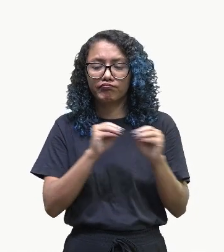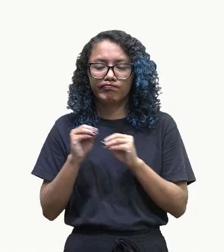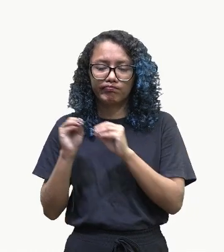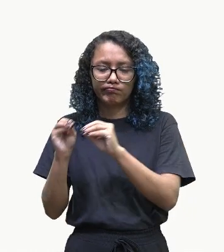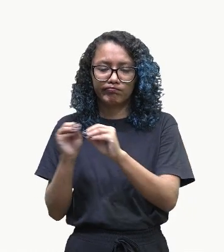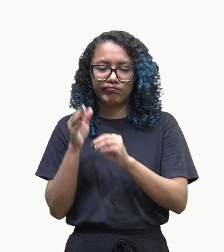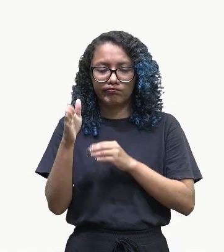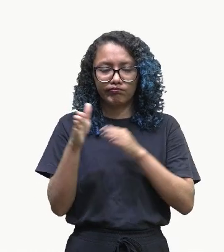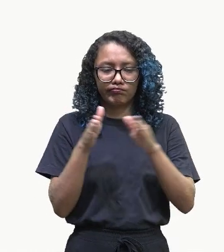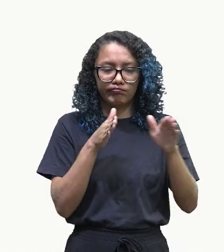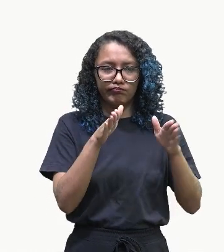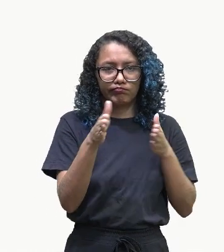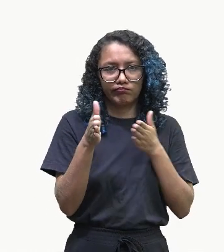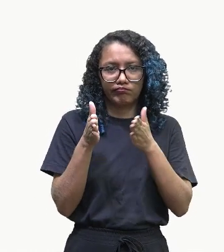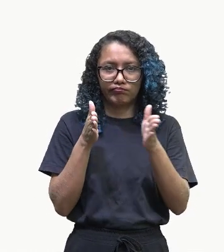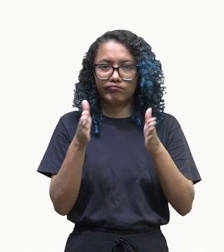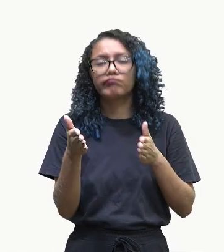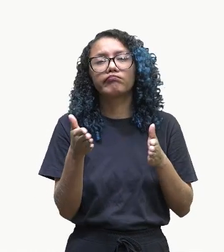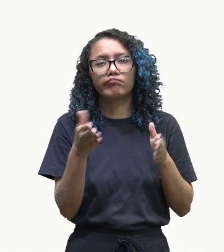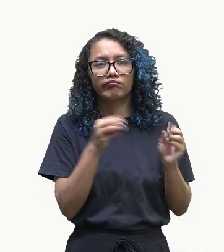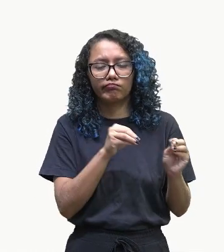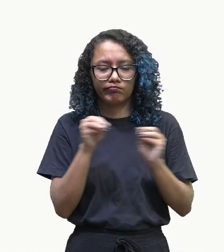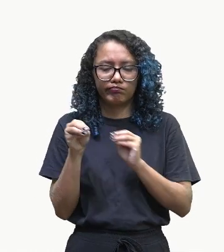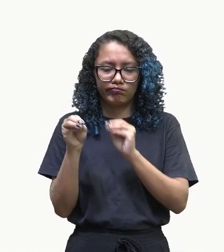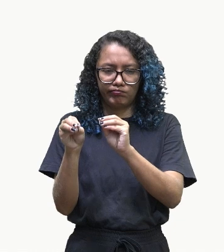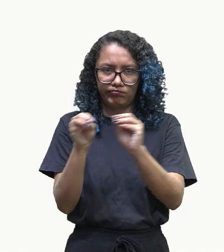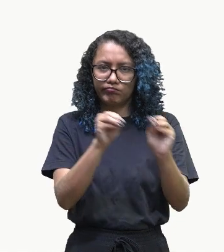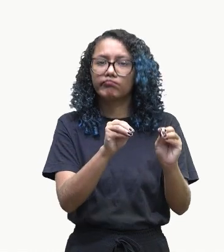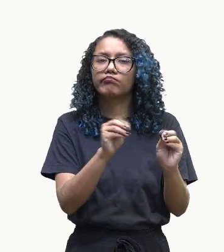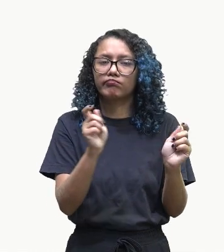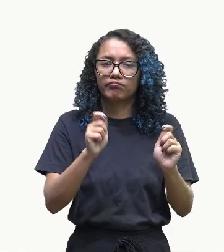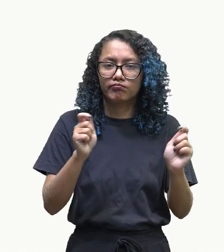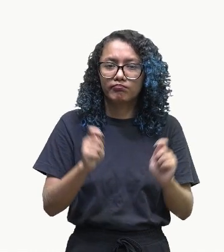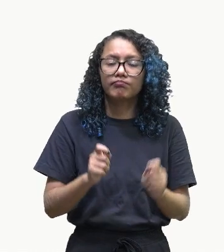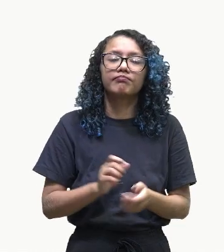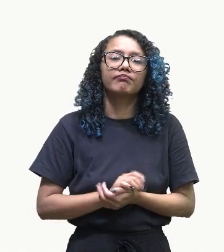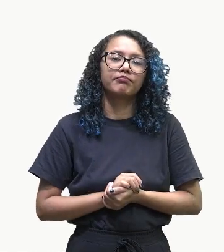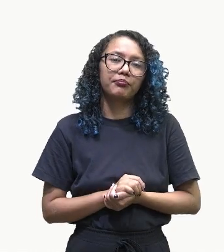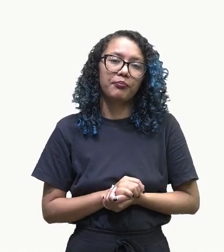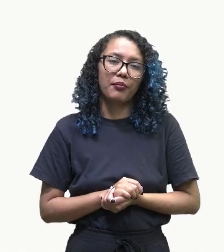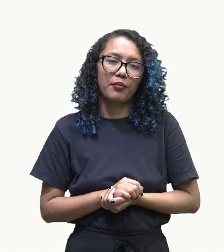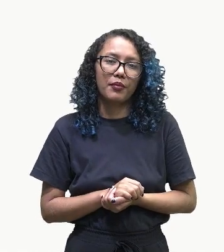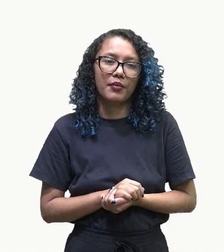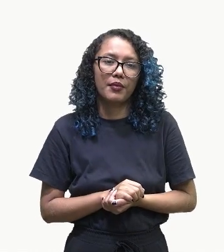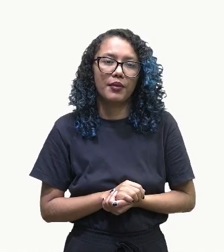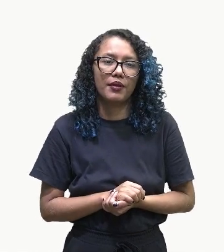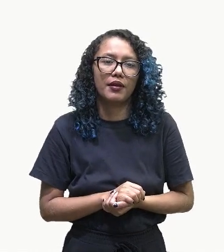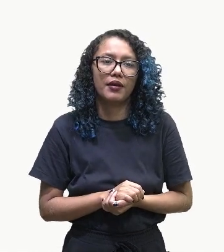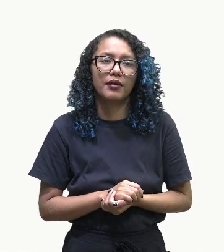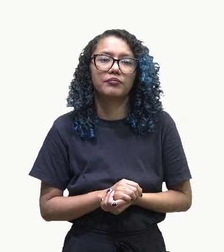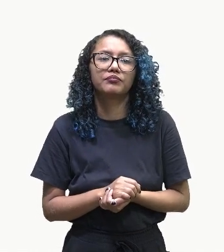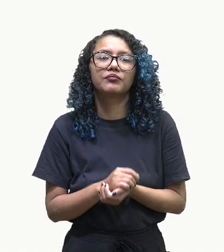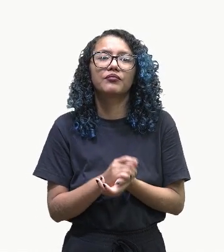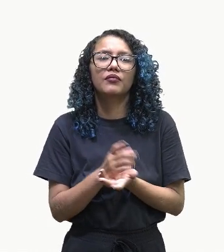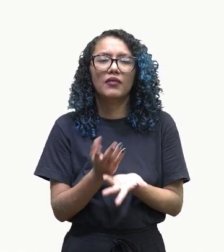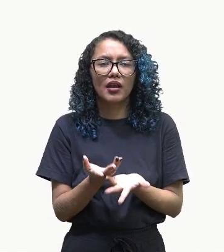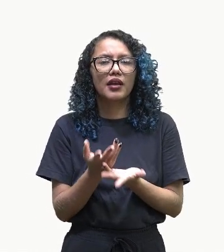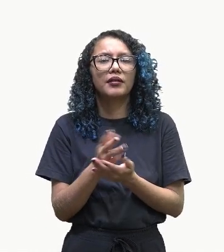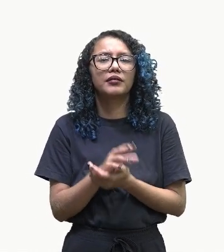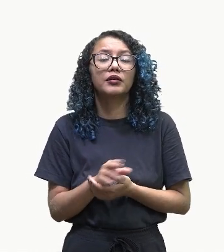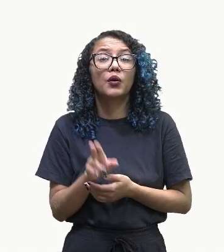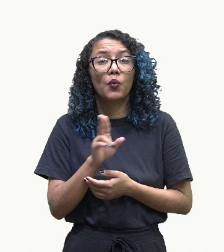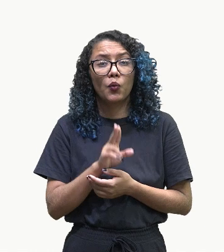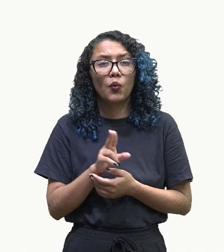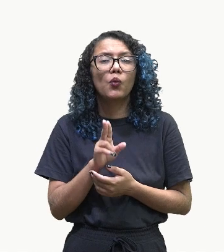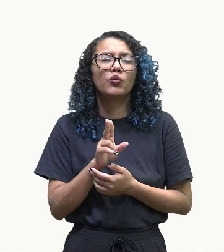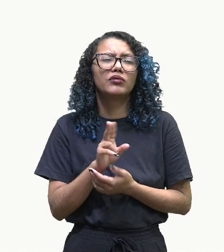nos locomovermos de um lugar a outro. Cada dia utilizamos os meios de transporte. Por